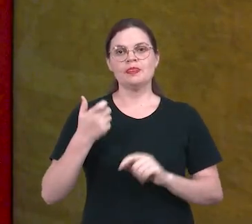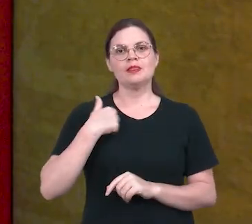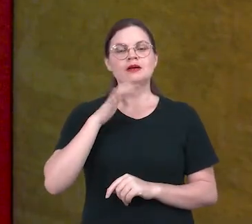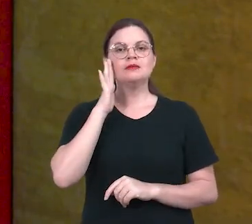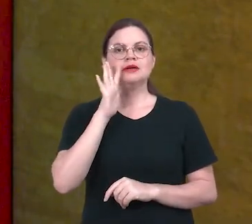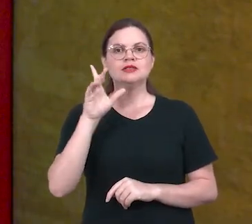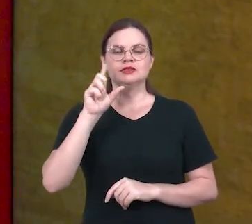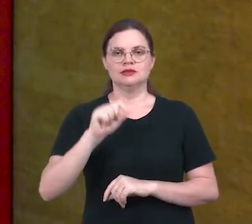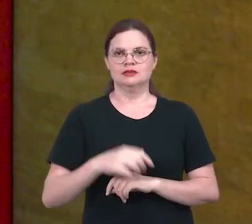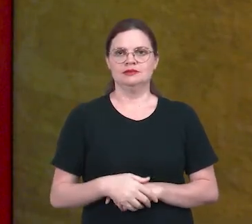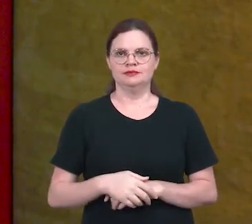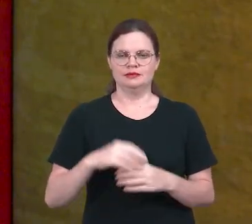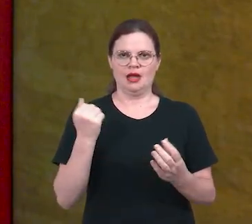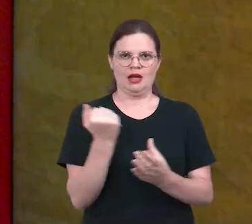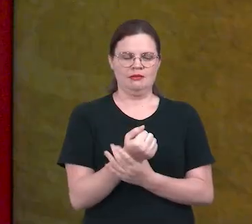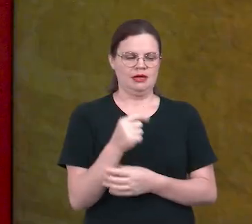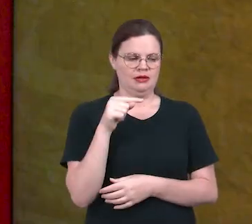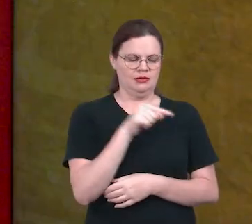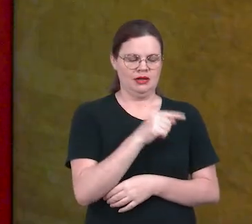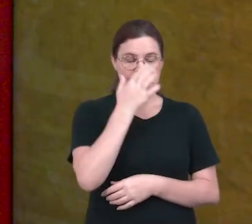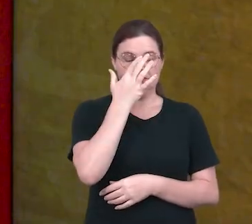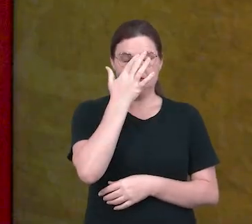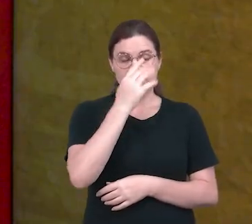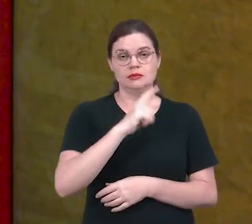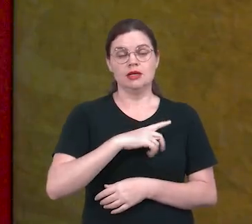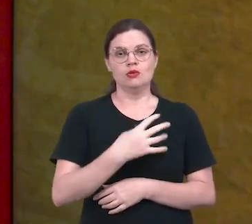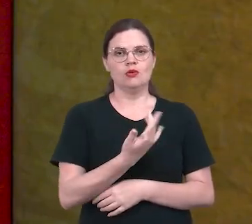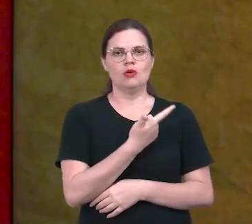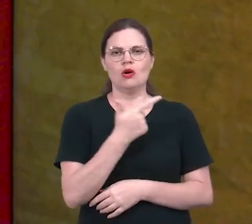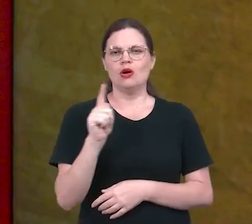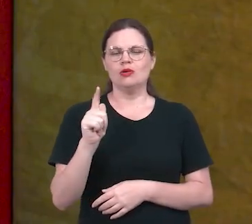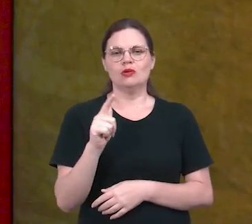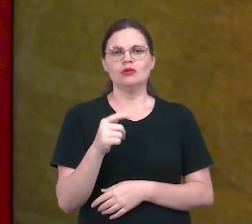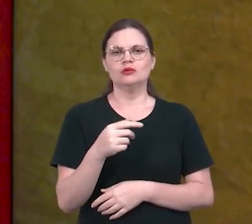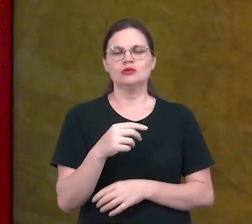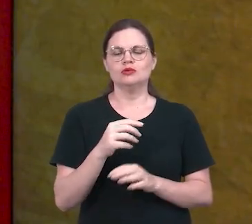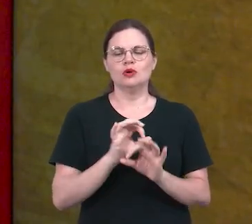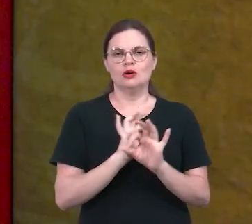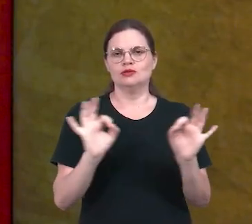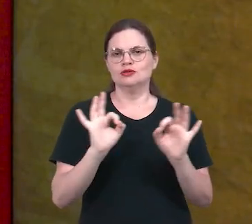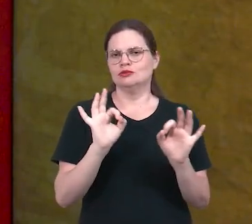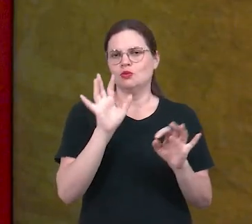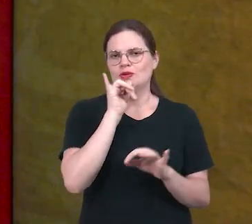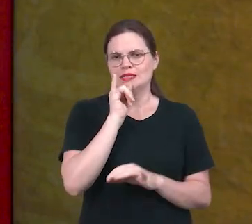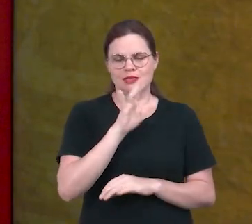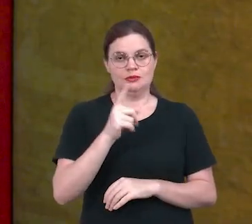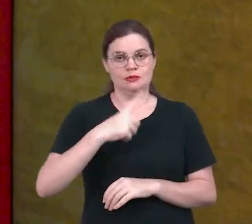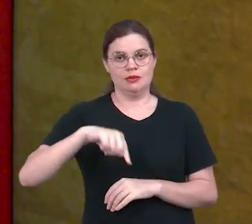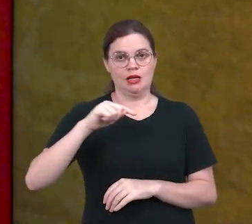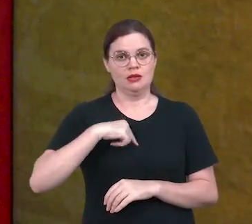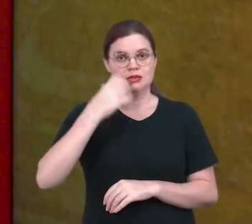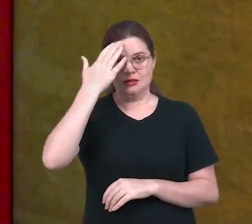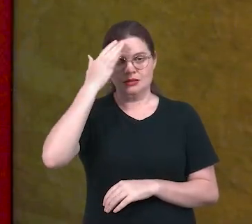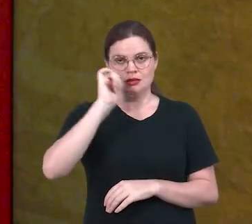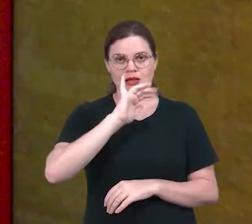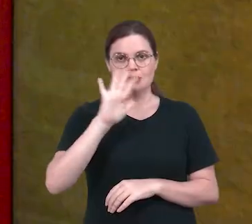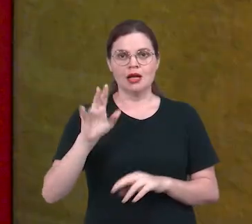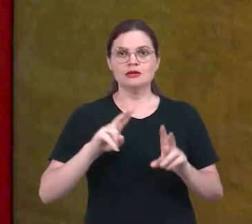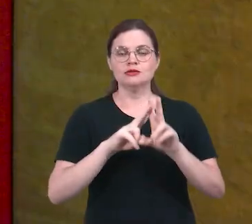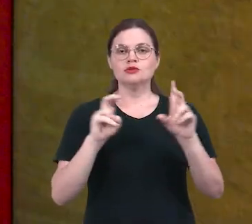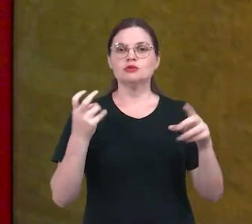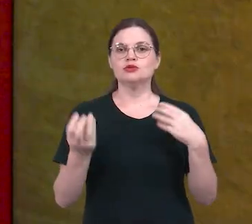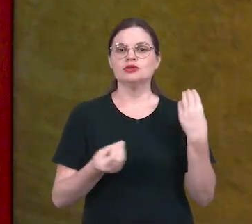de Abraão um exemplo muito, muito bom de nós entendermos algumas decisões, né? Sobre